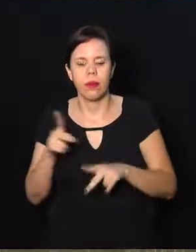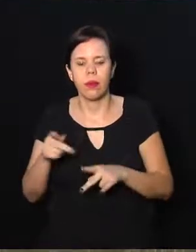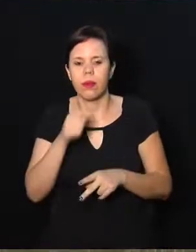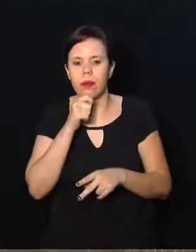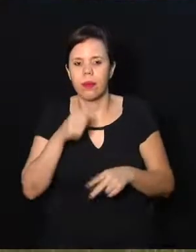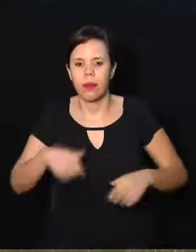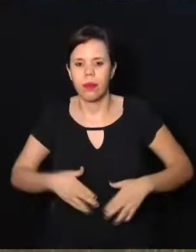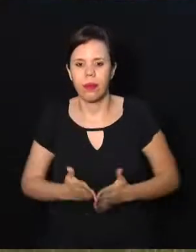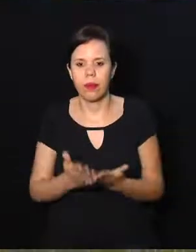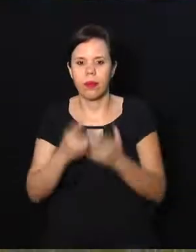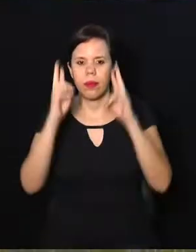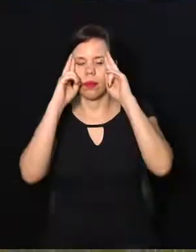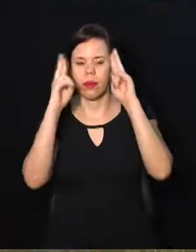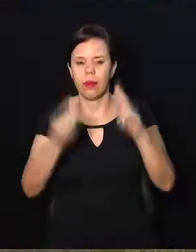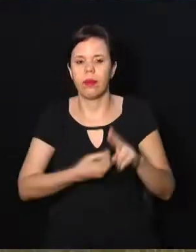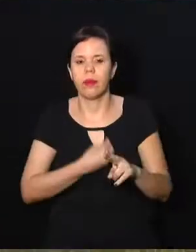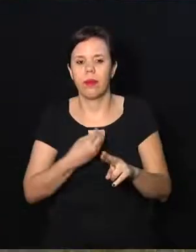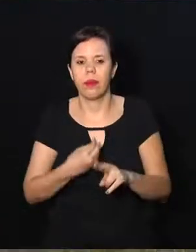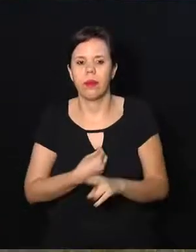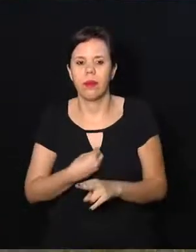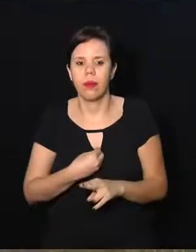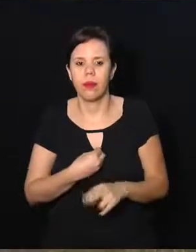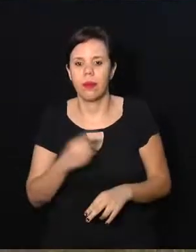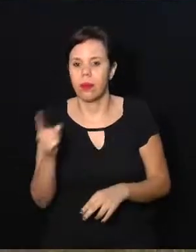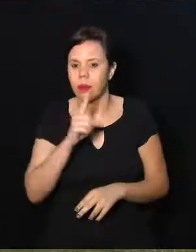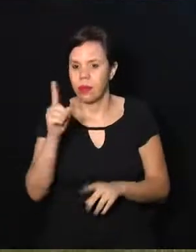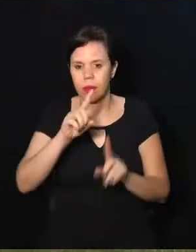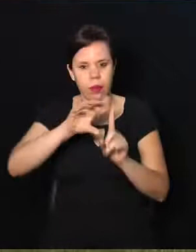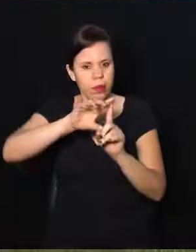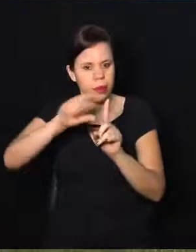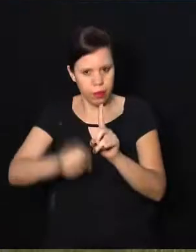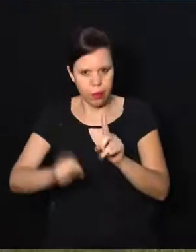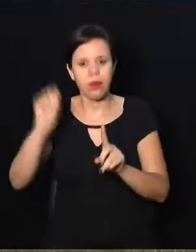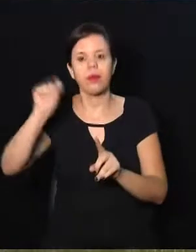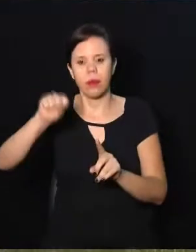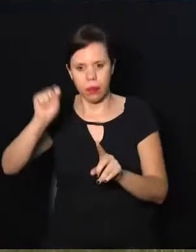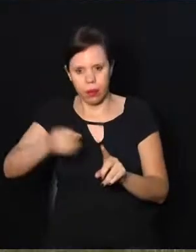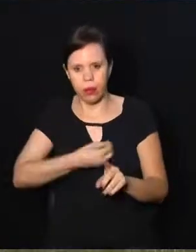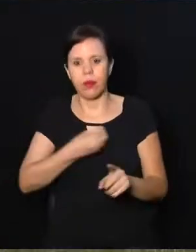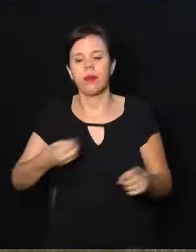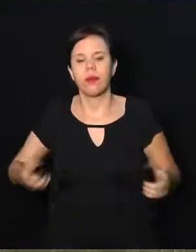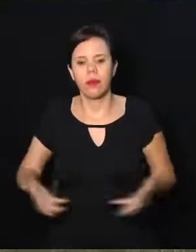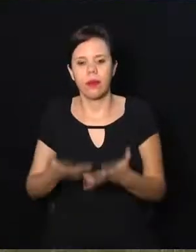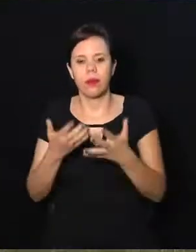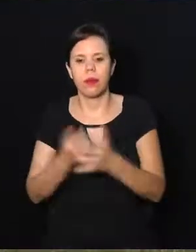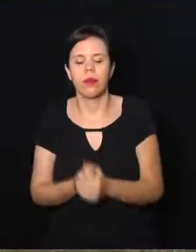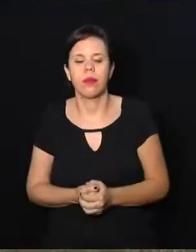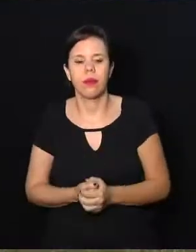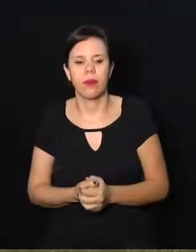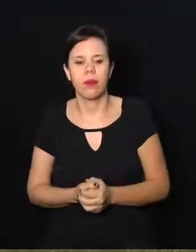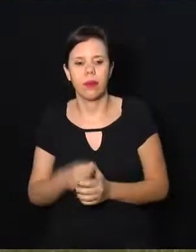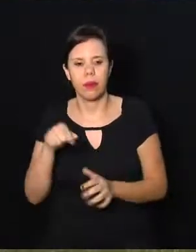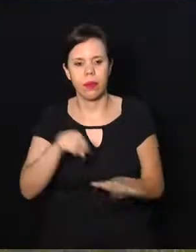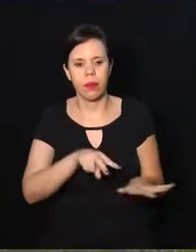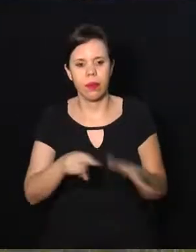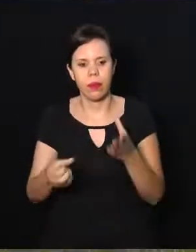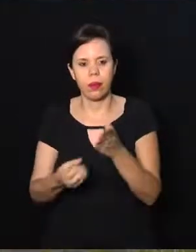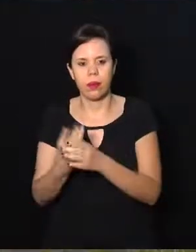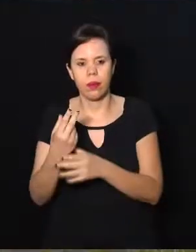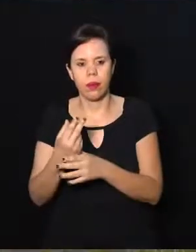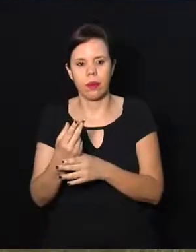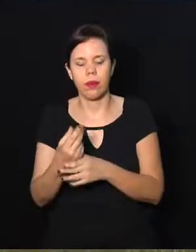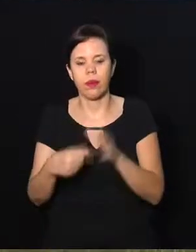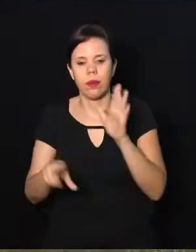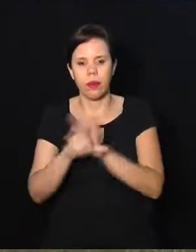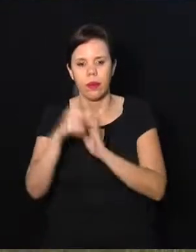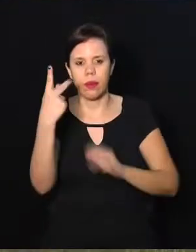o respeito à vida através do não ao aborto, sim à vida. E, vereador, acho que vale ressaltar que essa semana foi criada por meio de uma